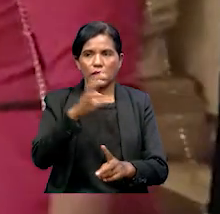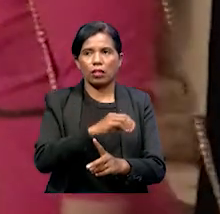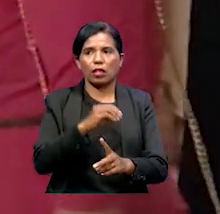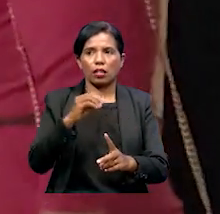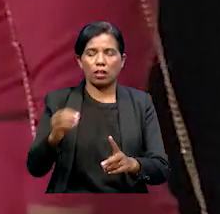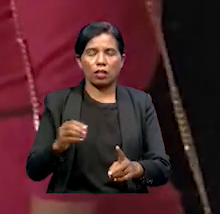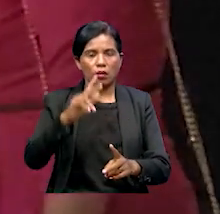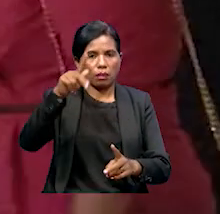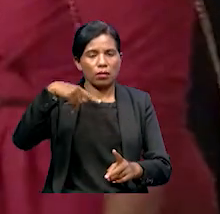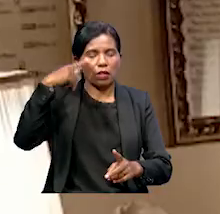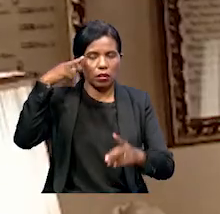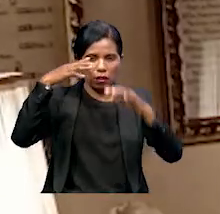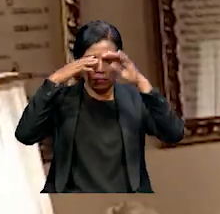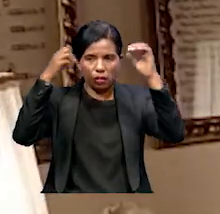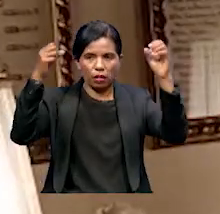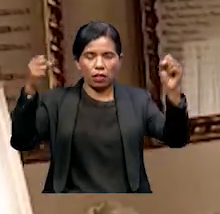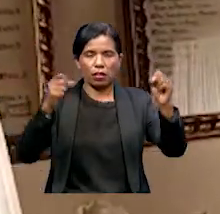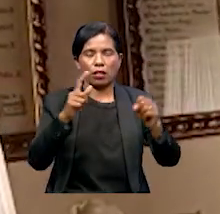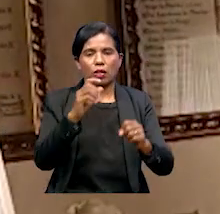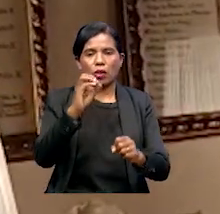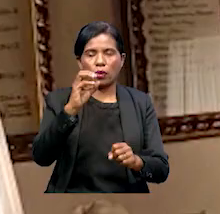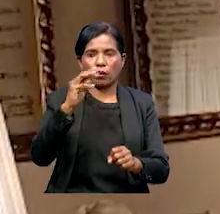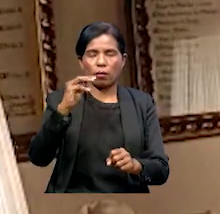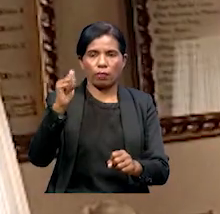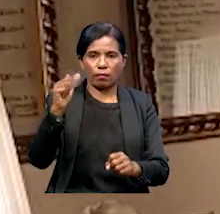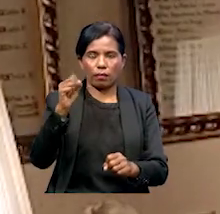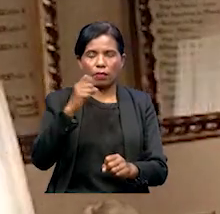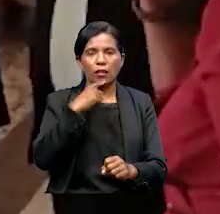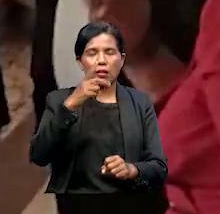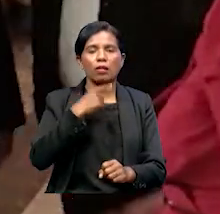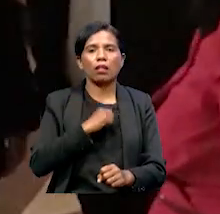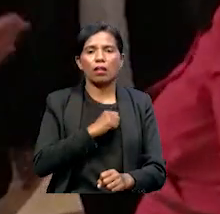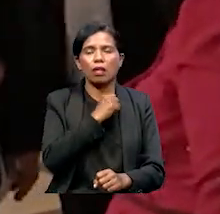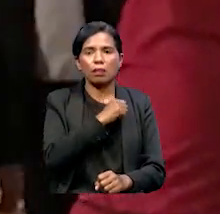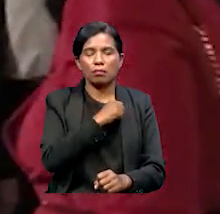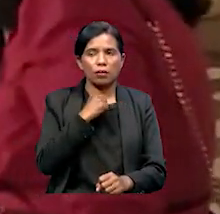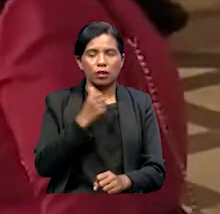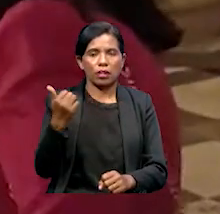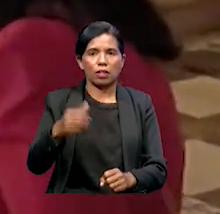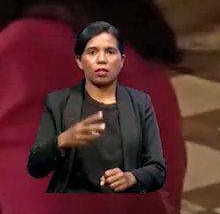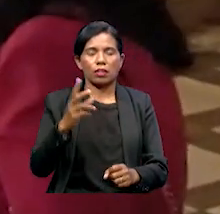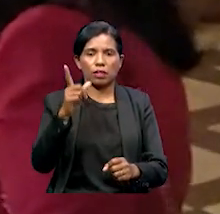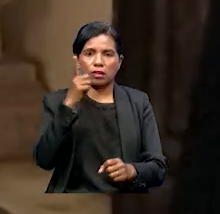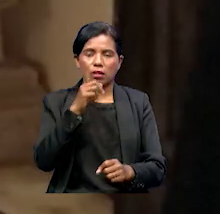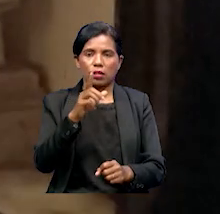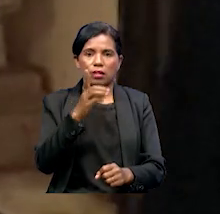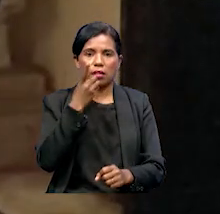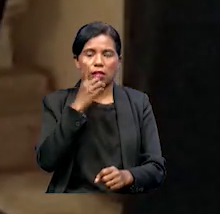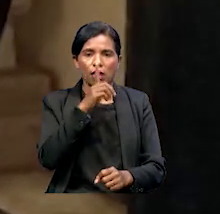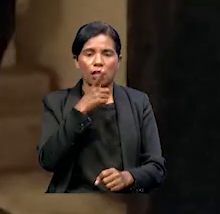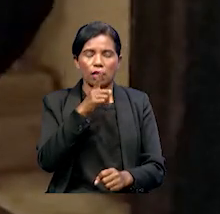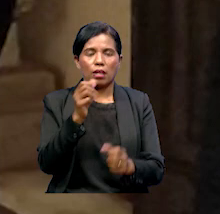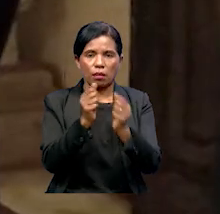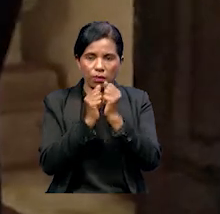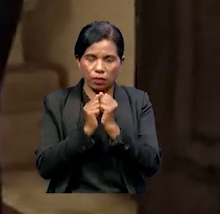assessor político Presidente da República, Tomás do Rosário Cabral, no Padre Cira, durante jantar Hamutuk e a residência embaixador Portugal